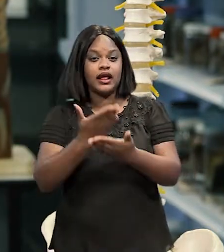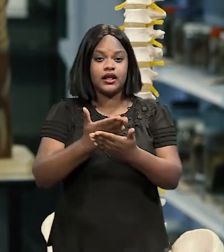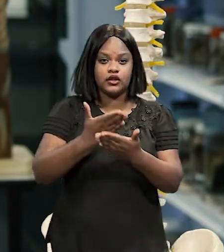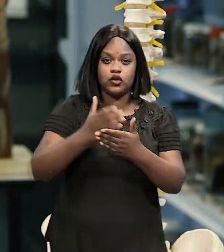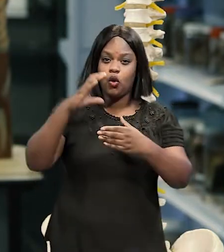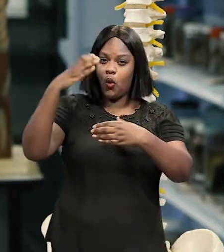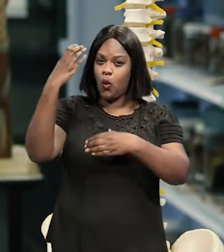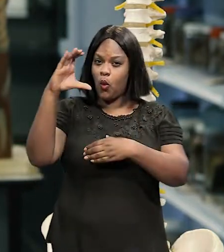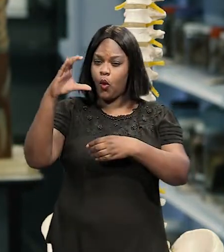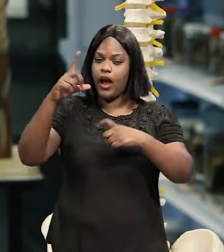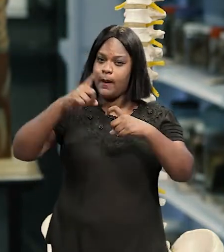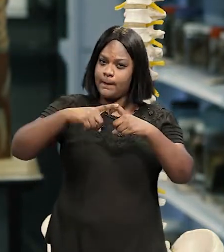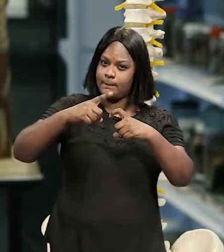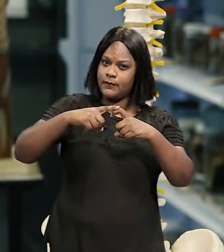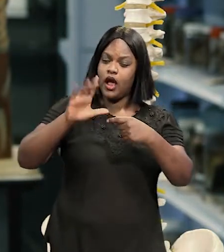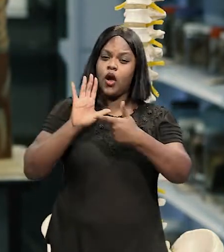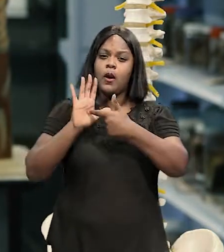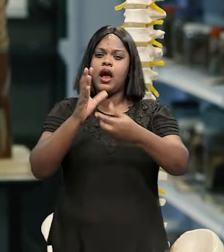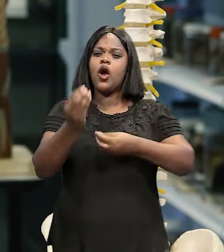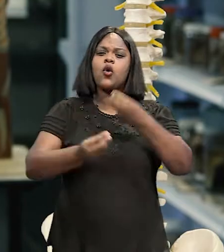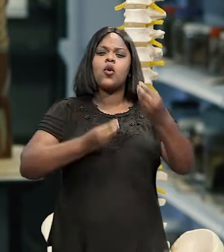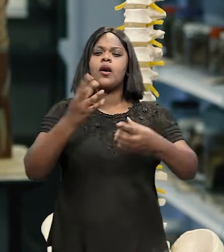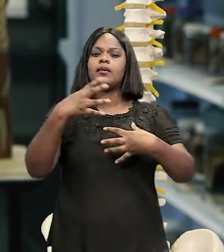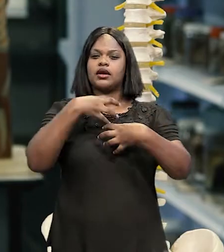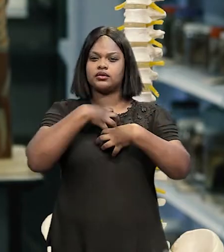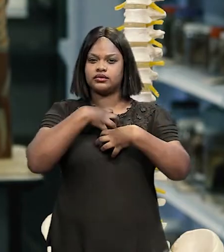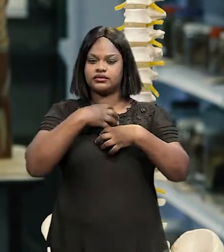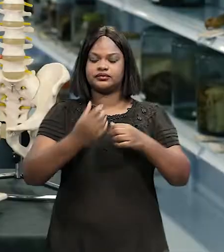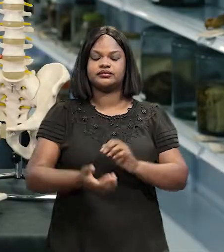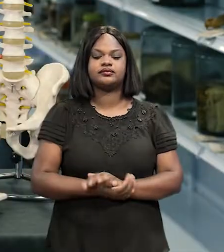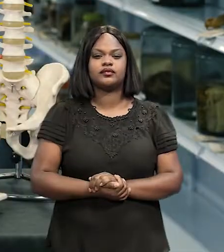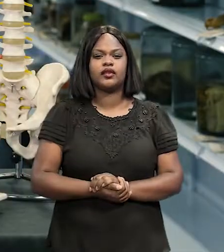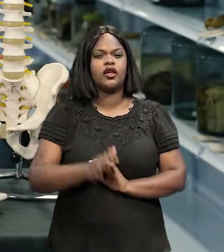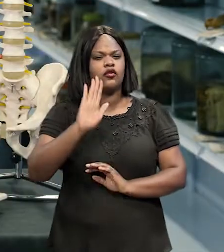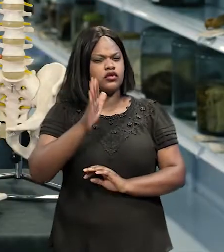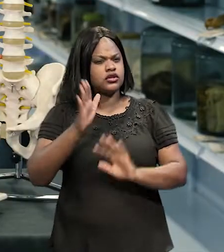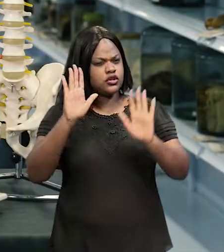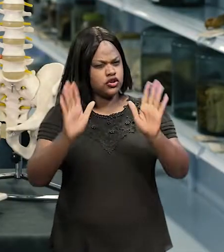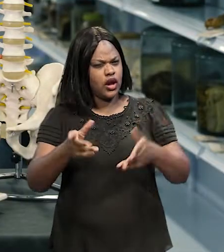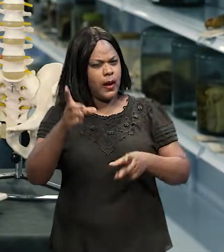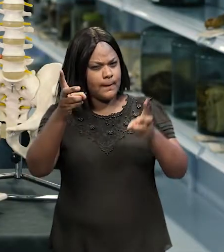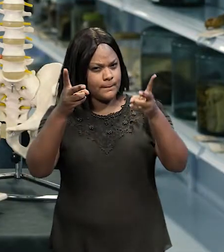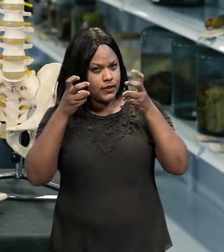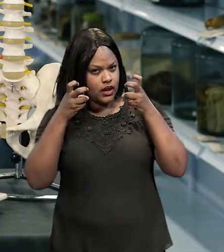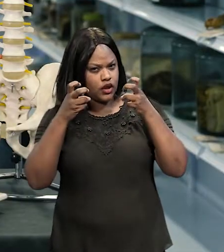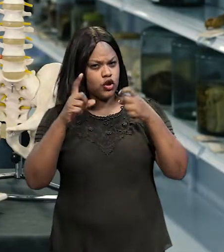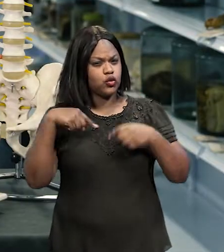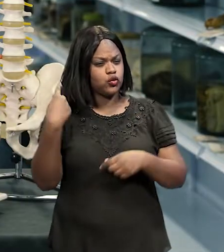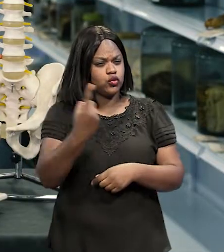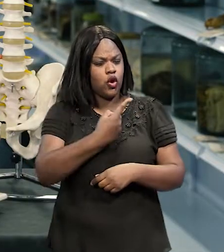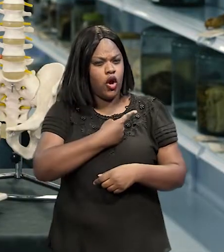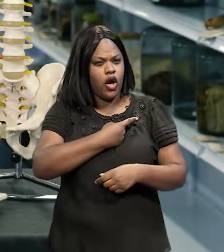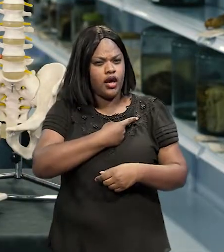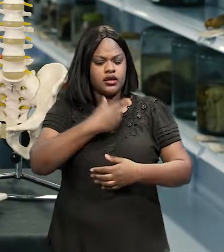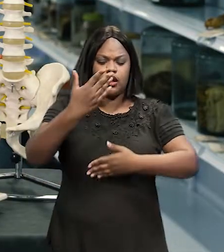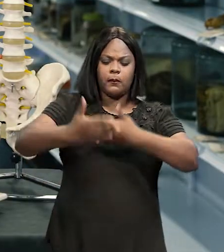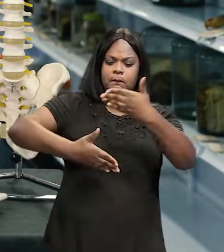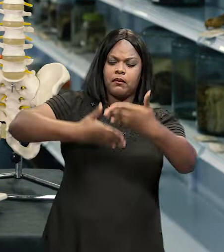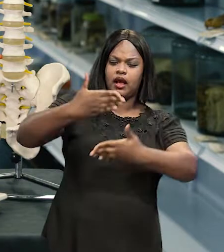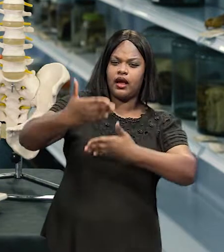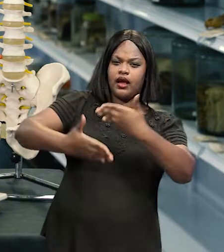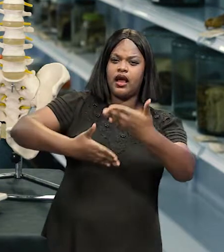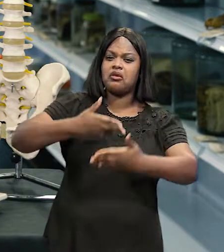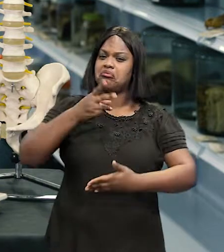Biomédicas e vou mostrar para vocês como percebemos as sensações. Você já deve ter reparado que nós estamos constantemente interagindo com o